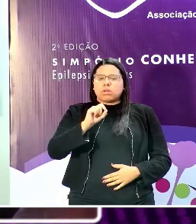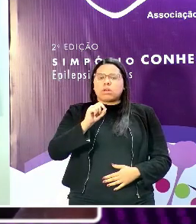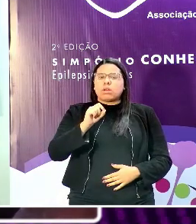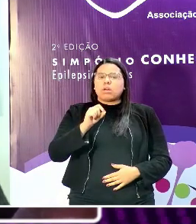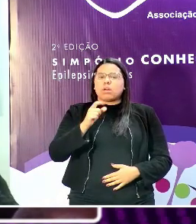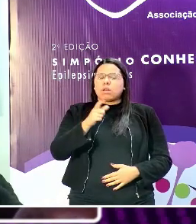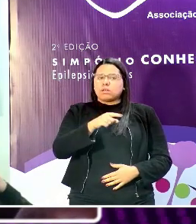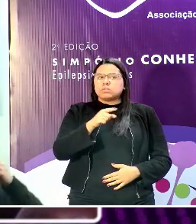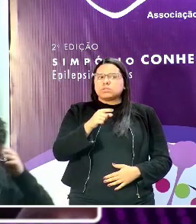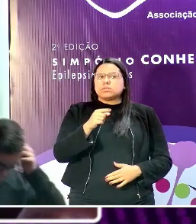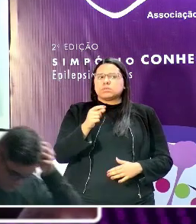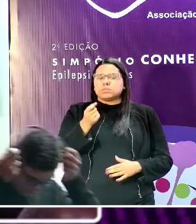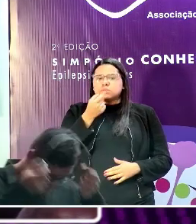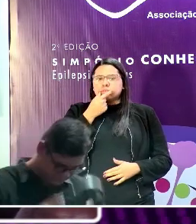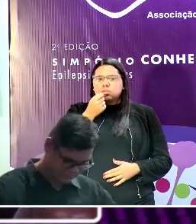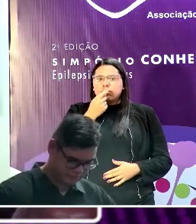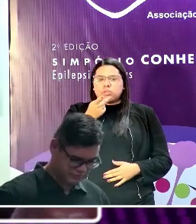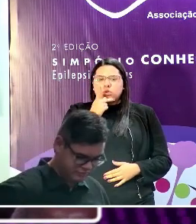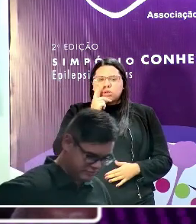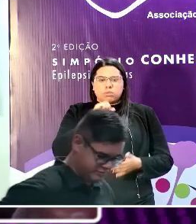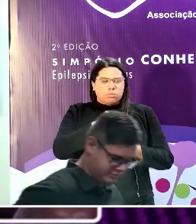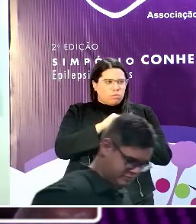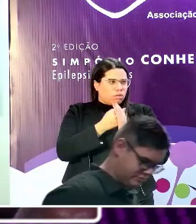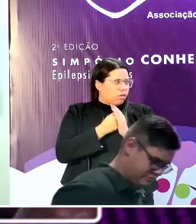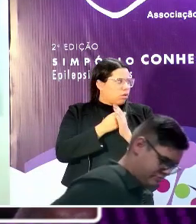em relação, você falou que bloqueiam os canais de